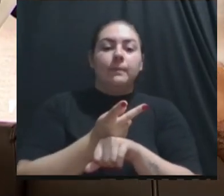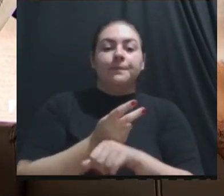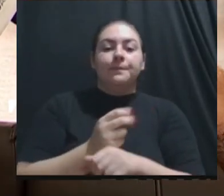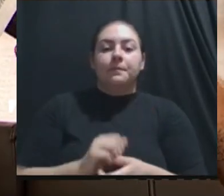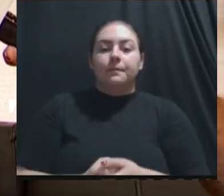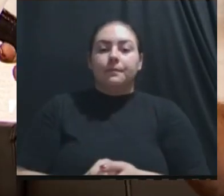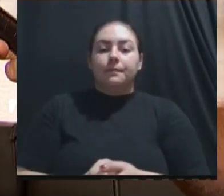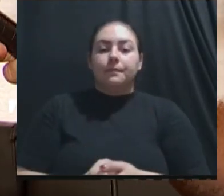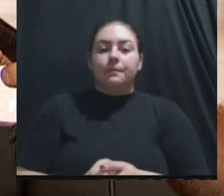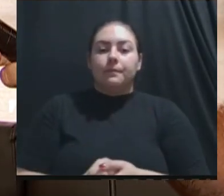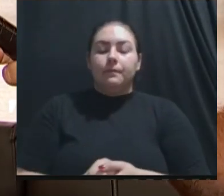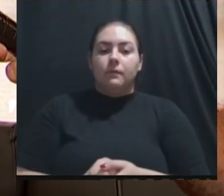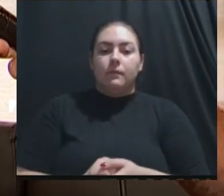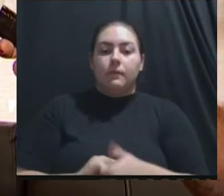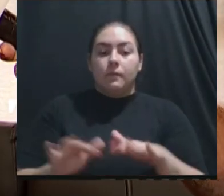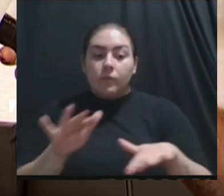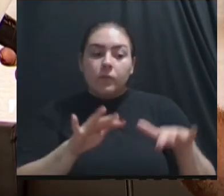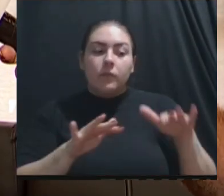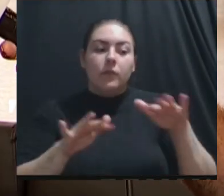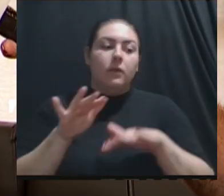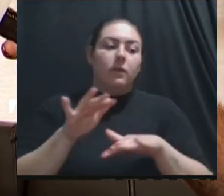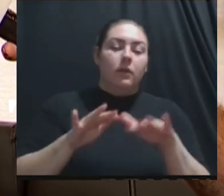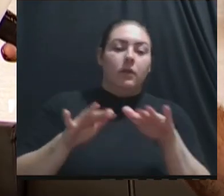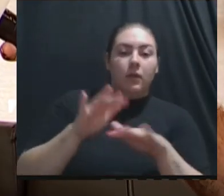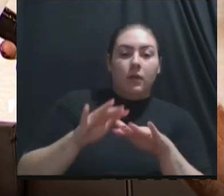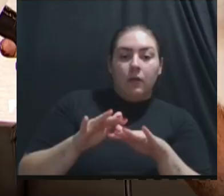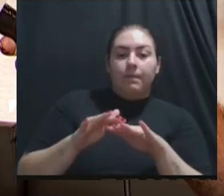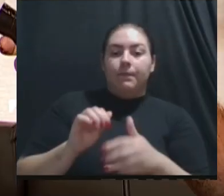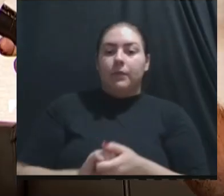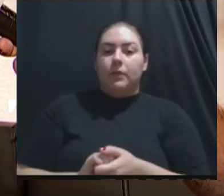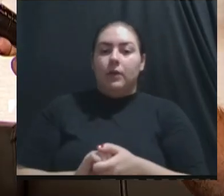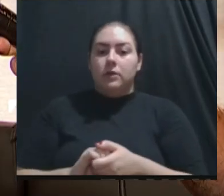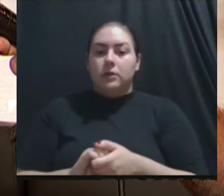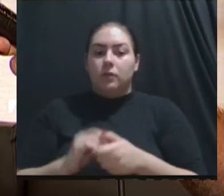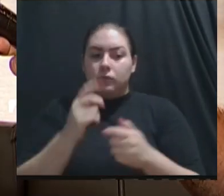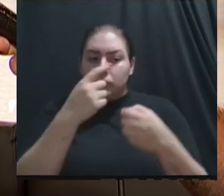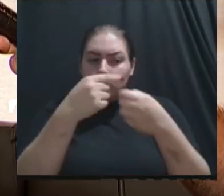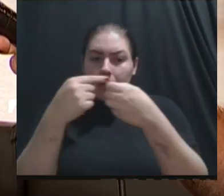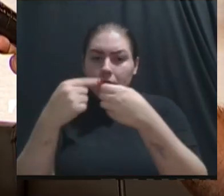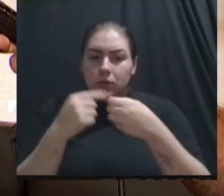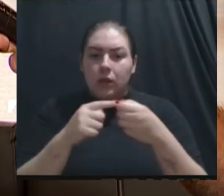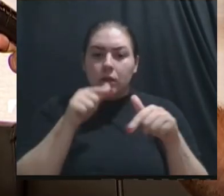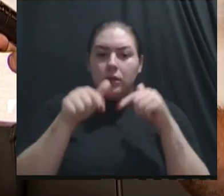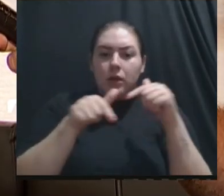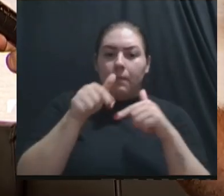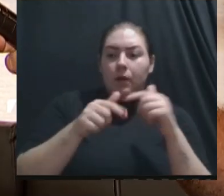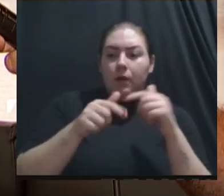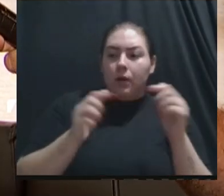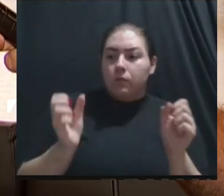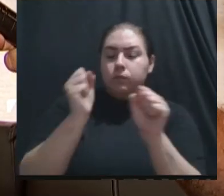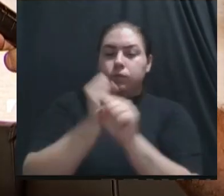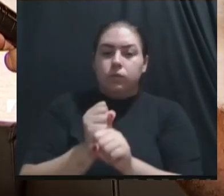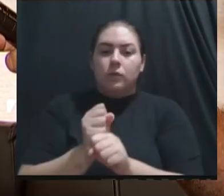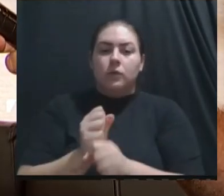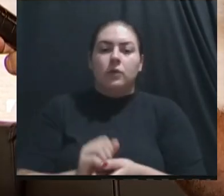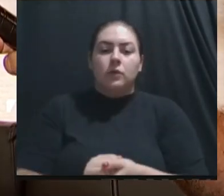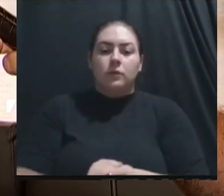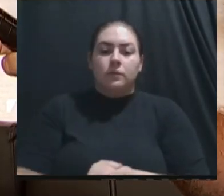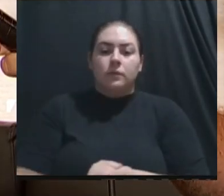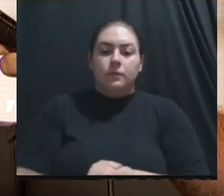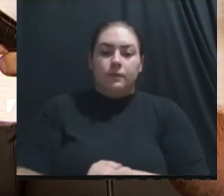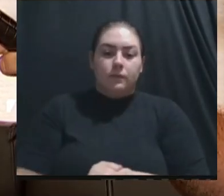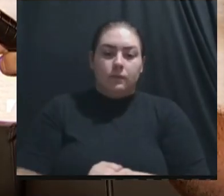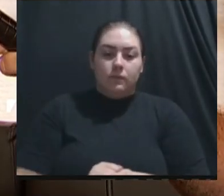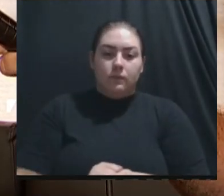flexibilizando parâmetros urbanísticos. Fizemos um trabalho em conjunto com a Secretaria de Cultura e com o DEPAC no mapeamento de um zoneamento de